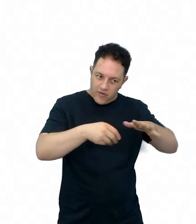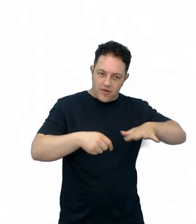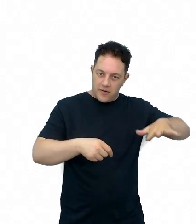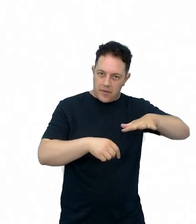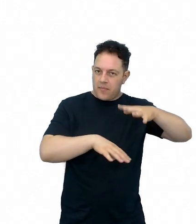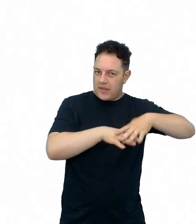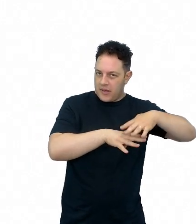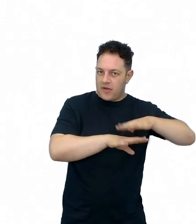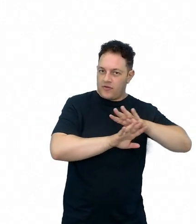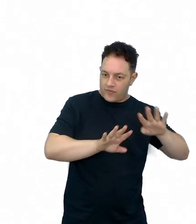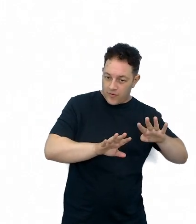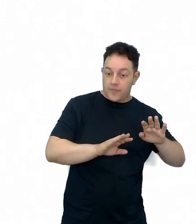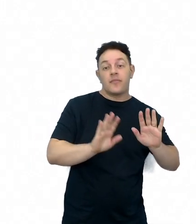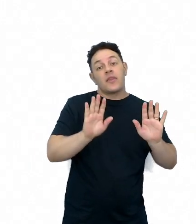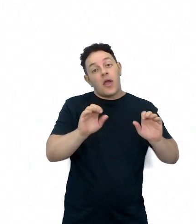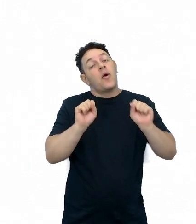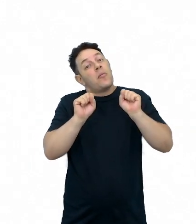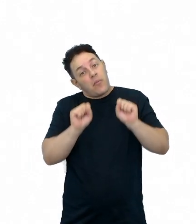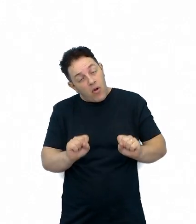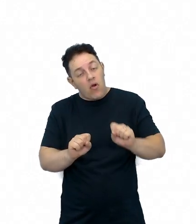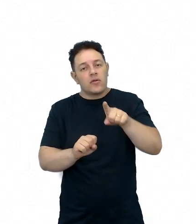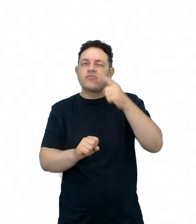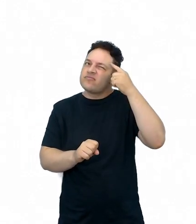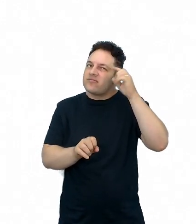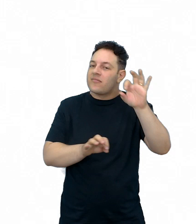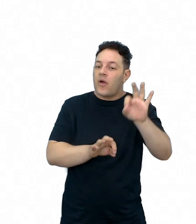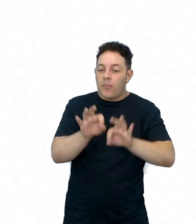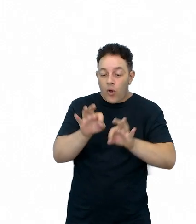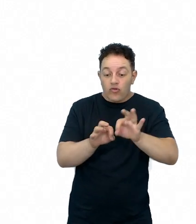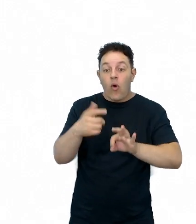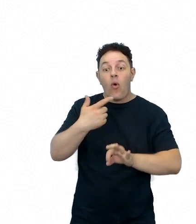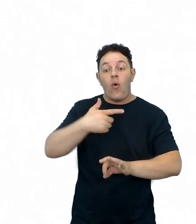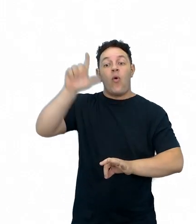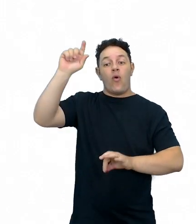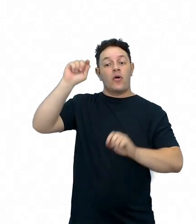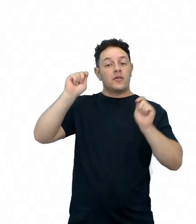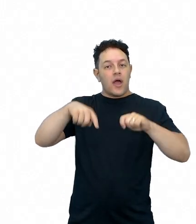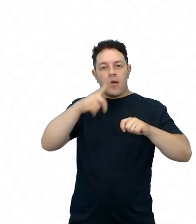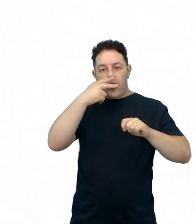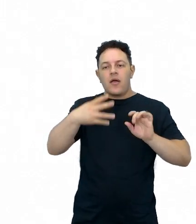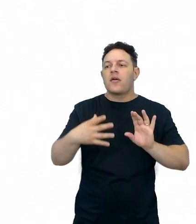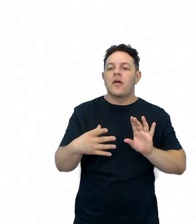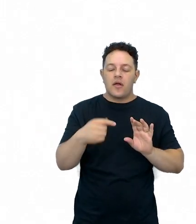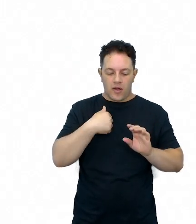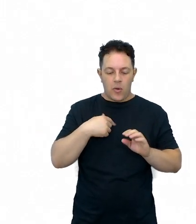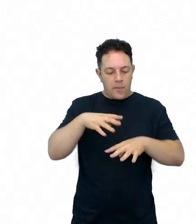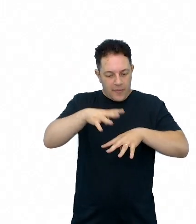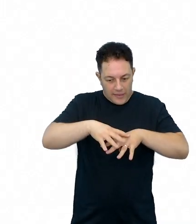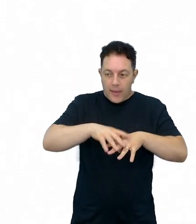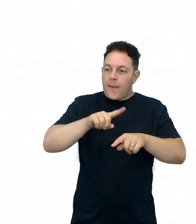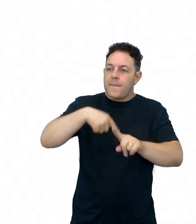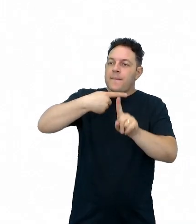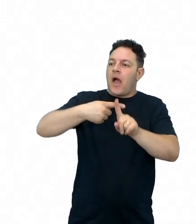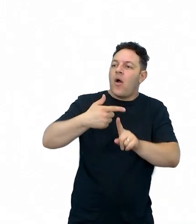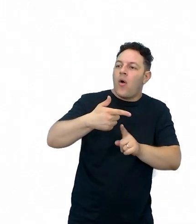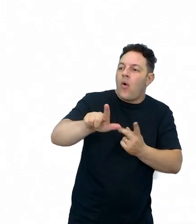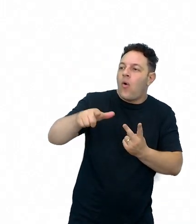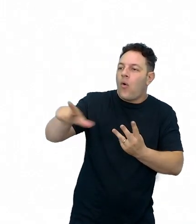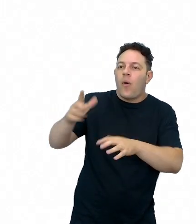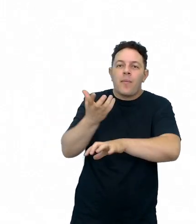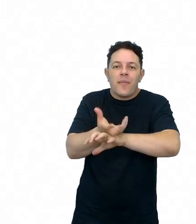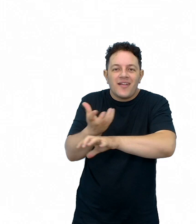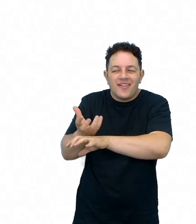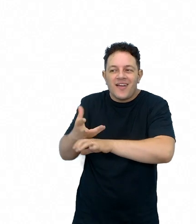de matemática. Como eu também posso fazer um outro projeto atrelando outras áreas do conhecimento